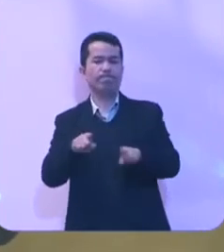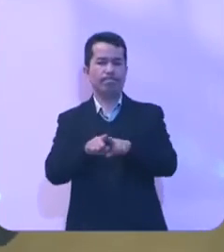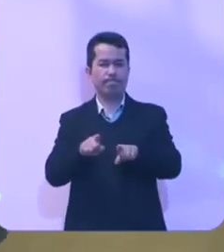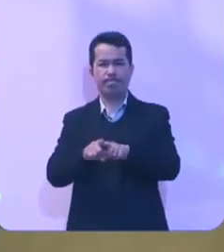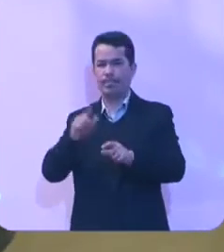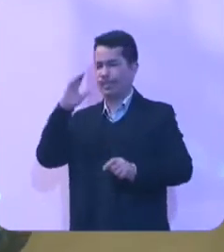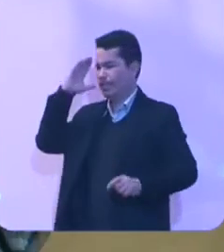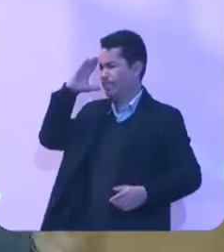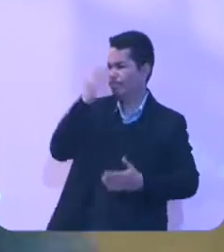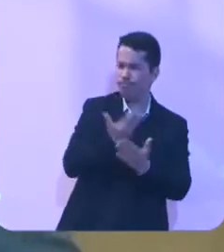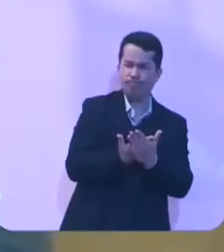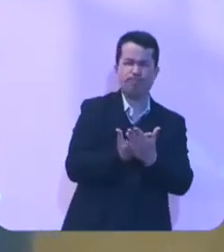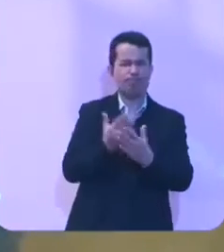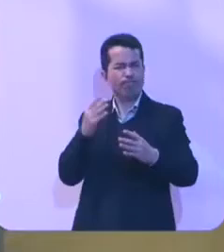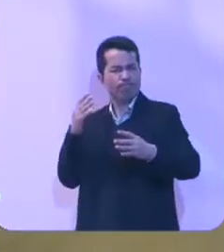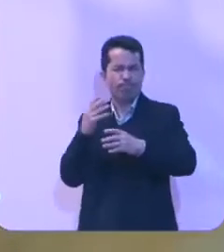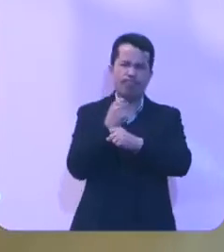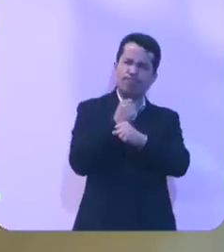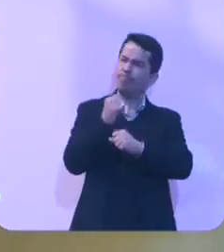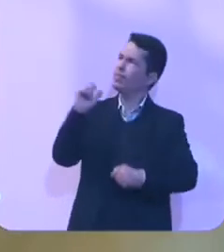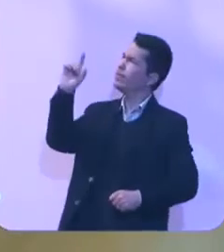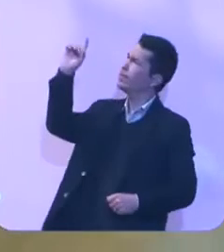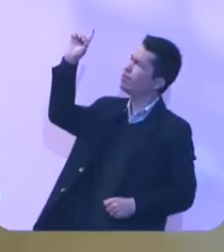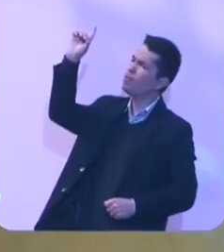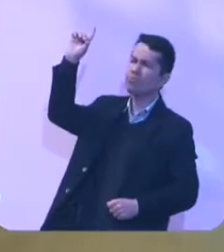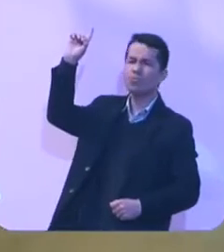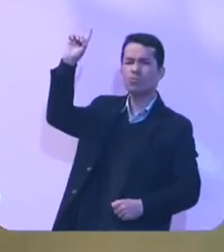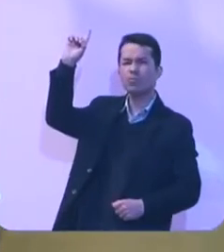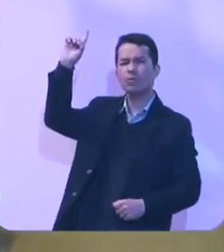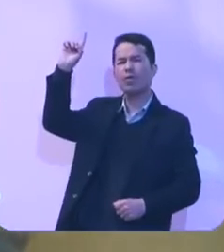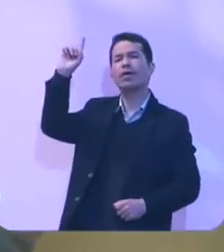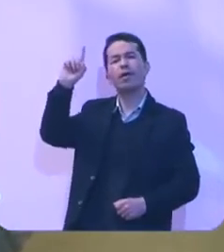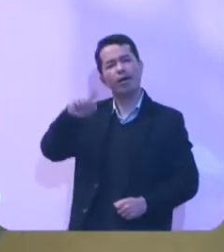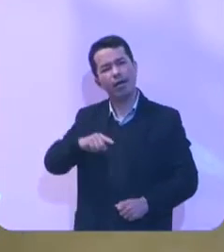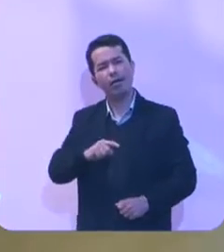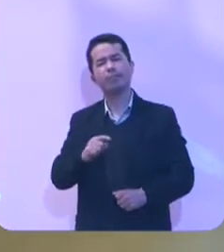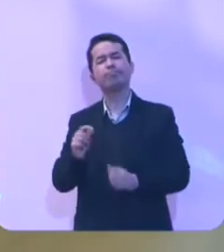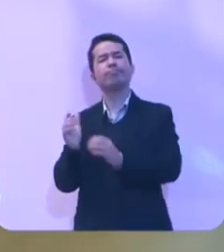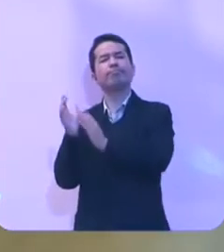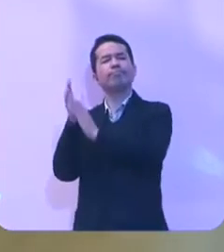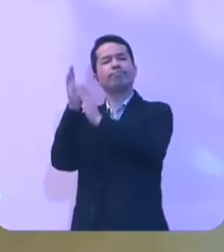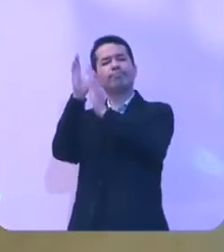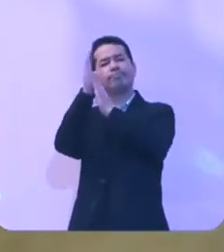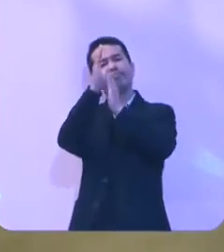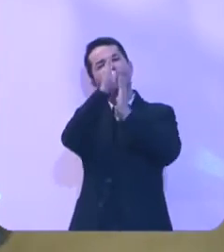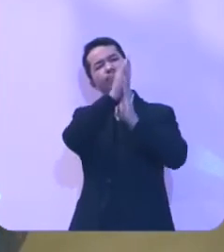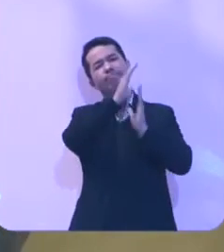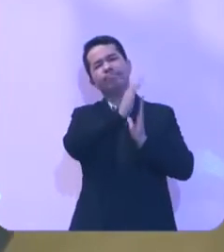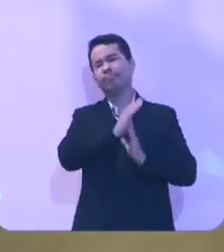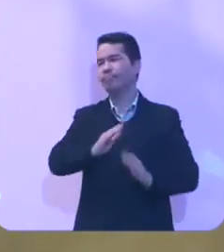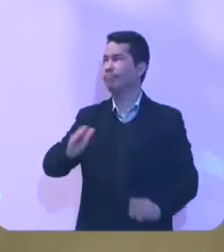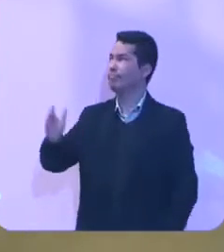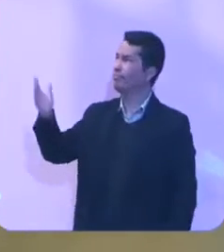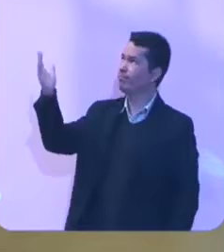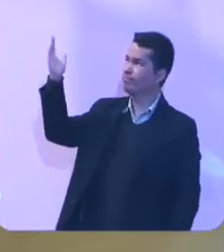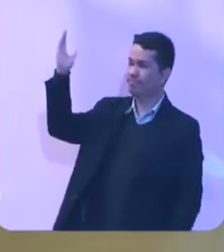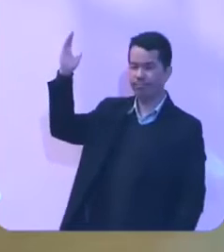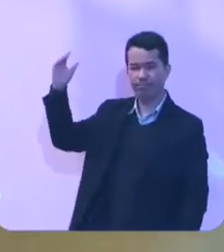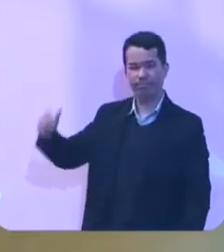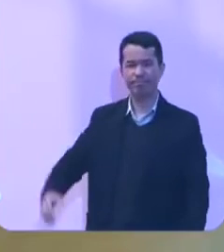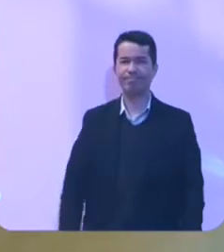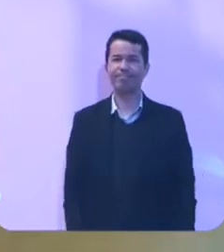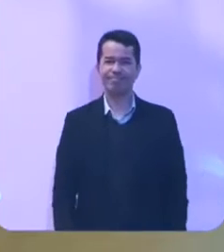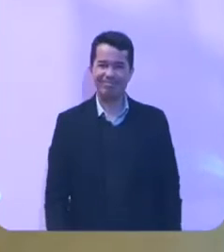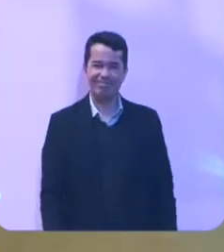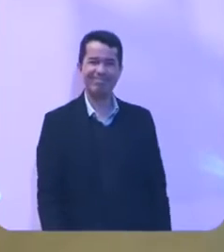primeira colocação de fé, é o louvor a Deus. E eu quero dizer para você que louvar a Deus no meio